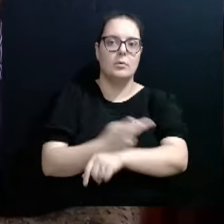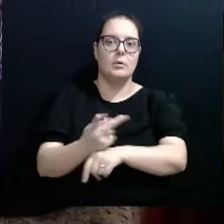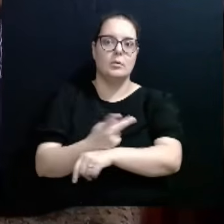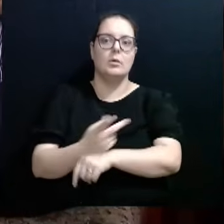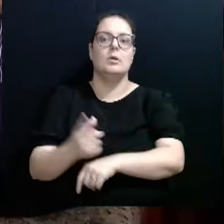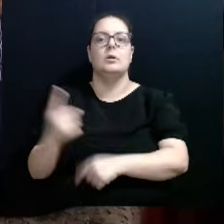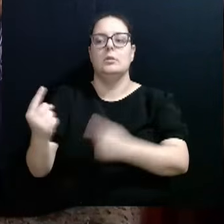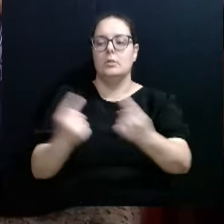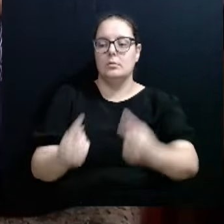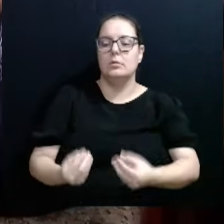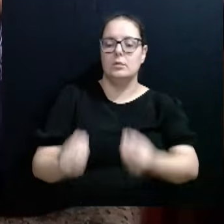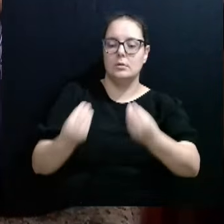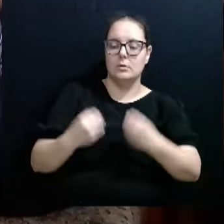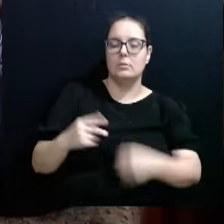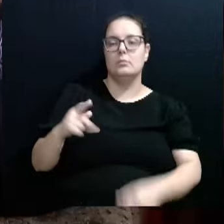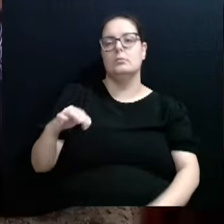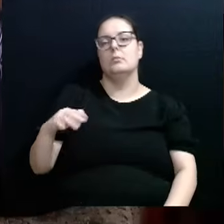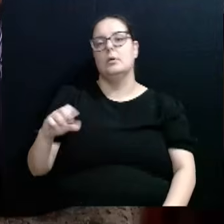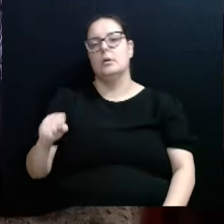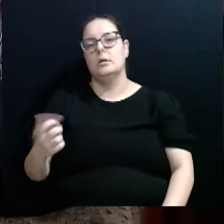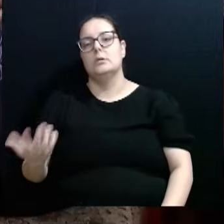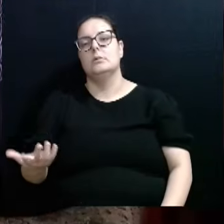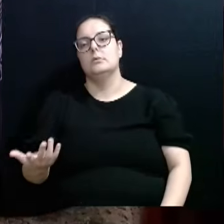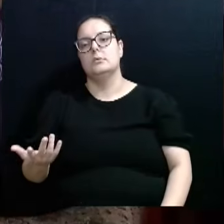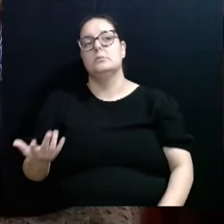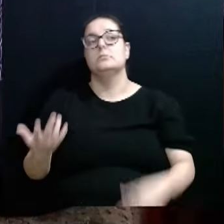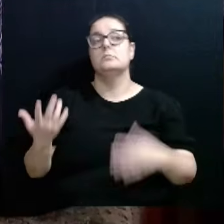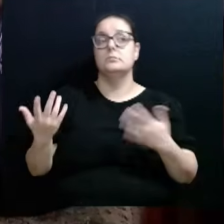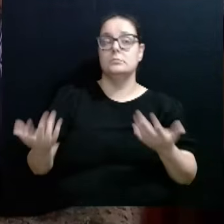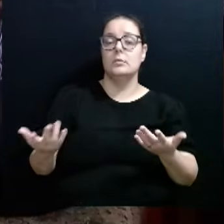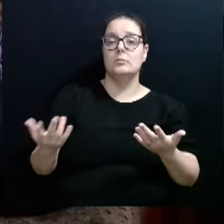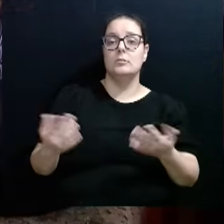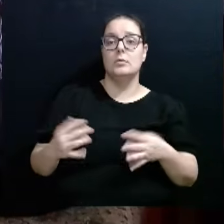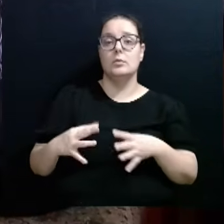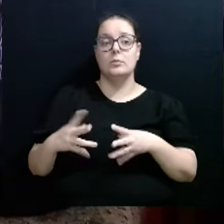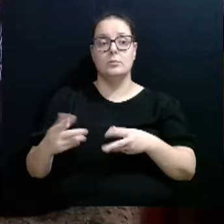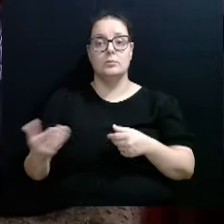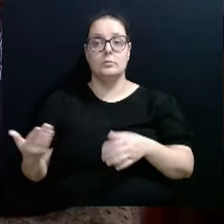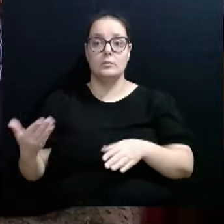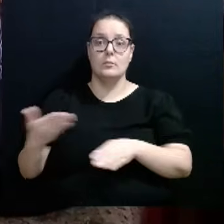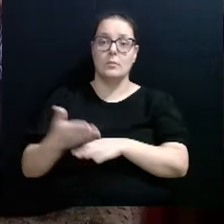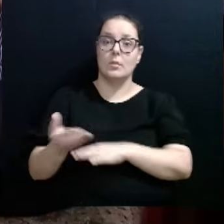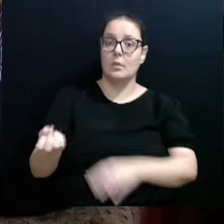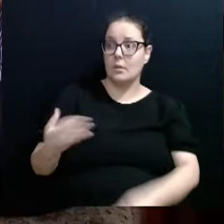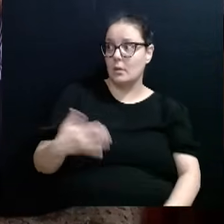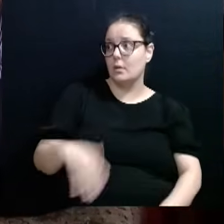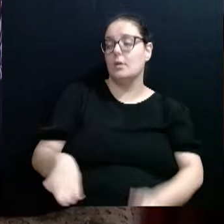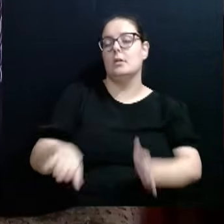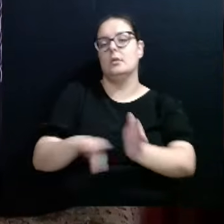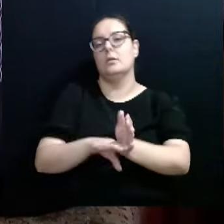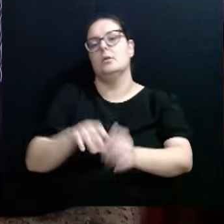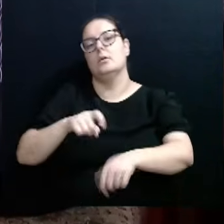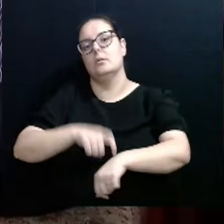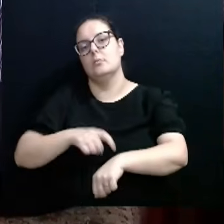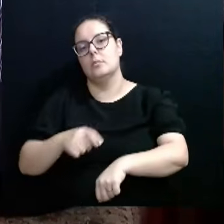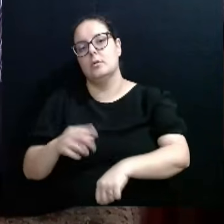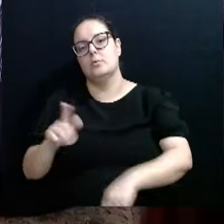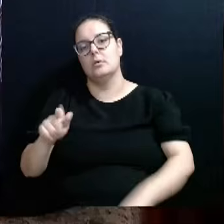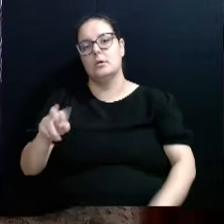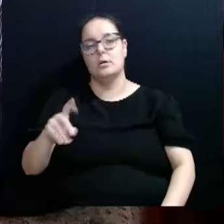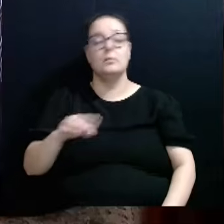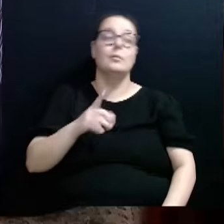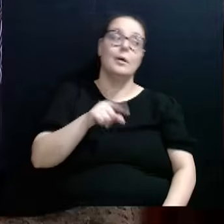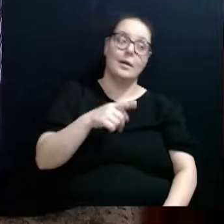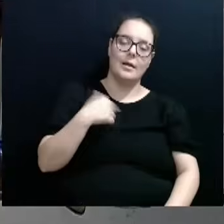oferecendo peças. Então, tudo que entra novo entra nessa hora do garimpo. Tanto que agora há pouco, gente, antes da gente